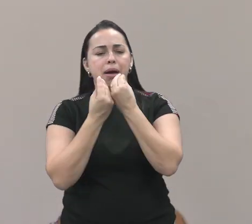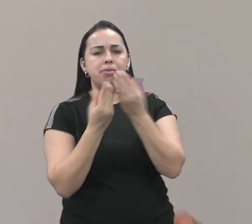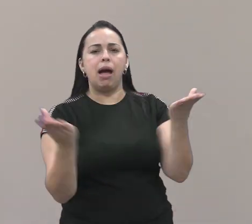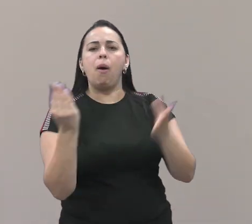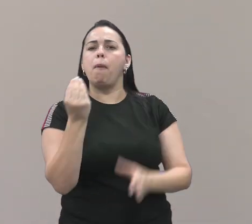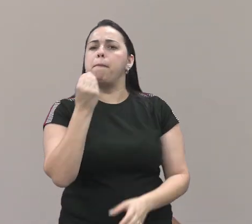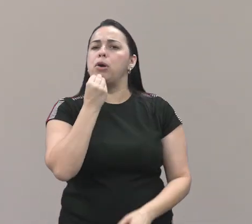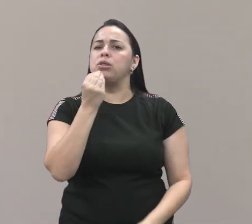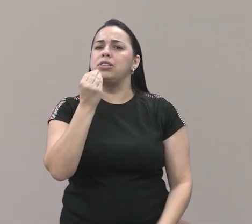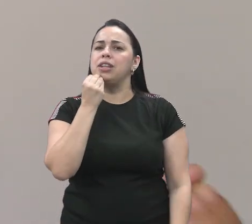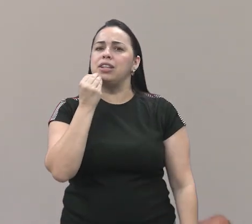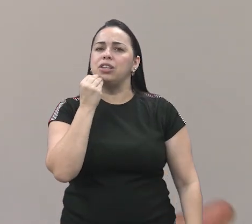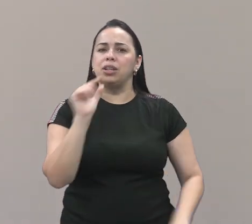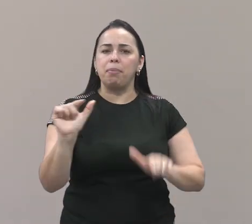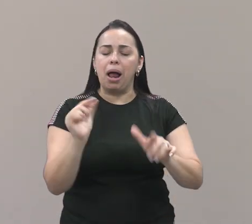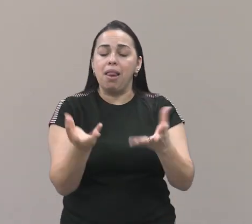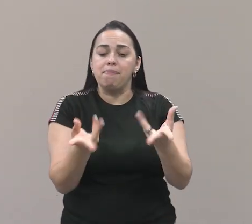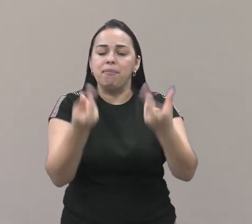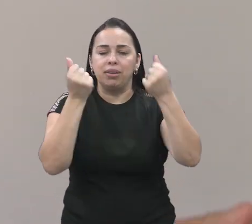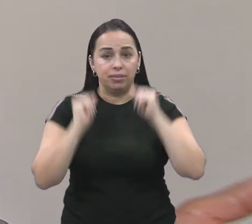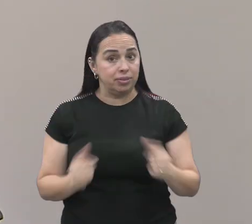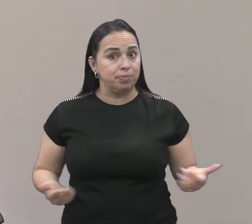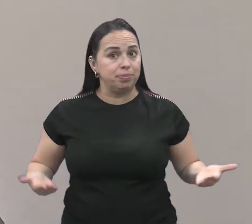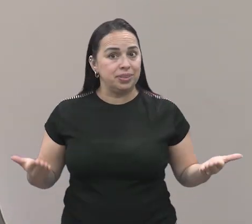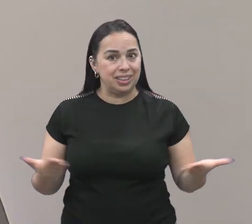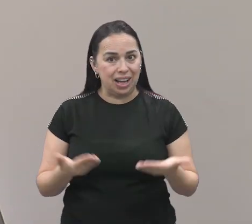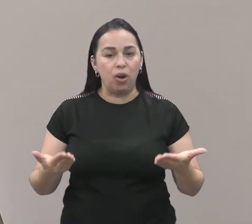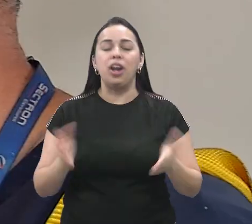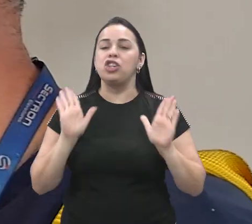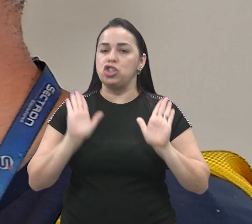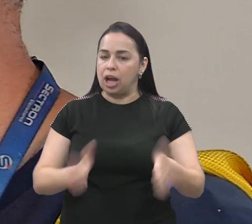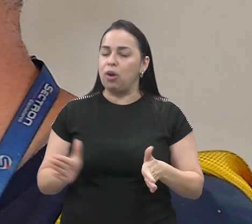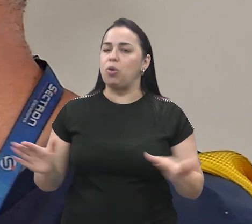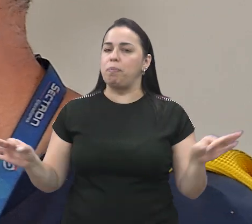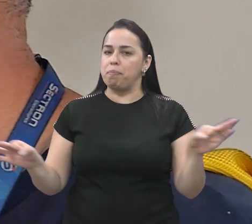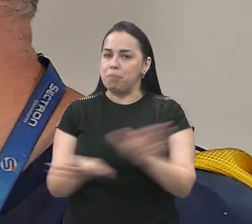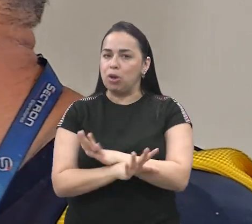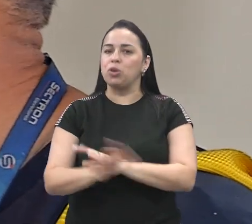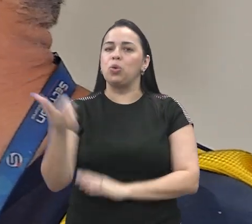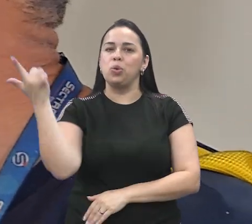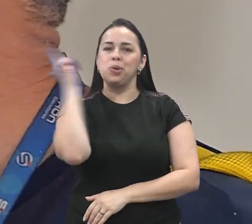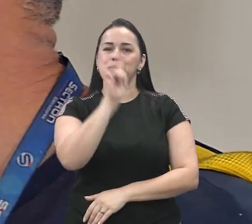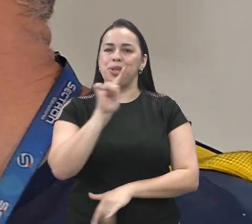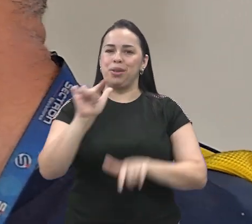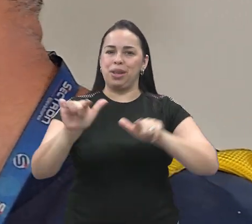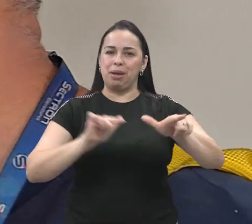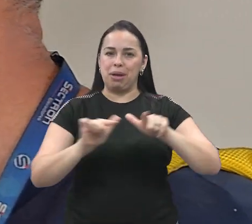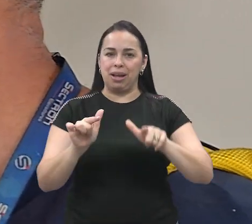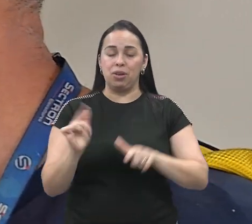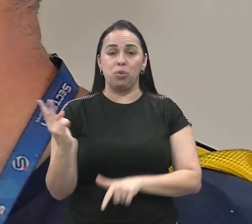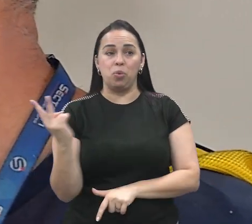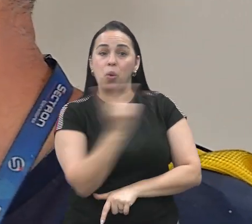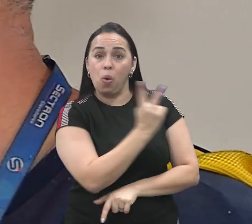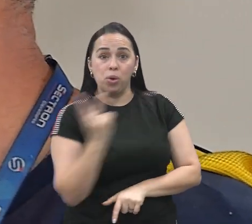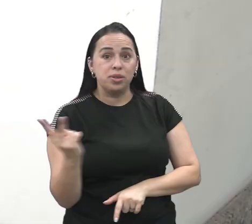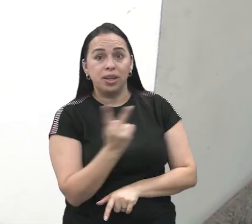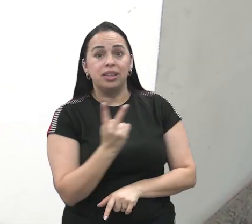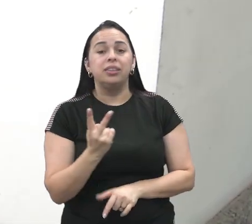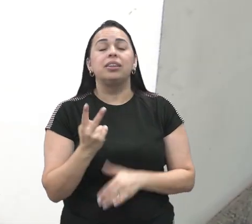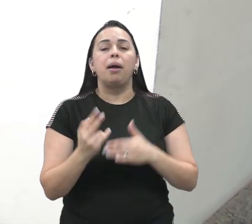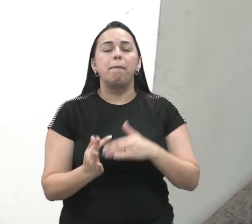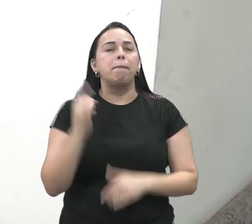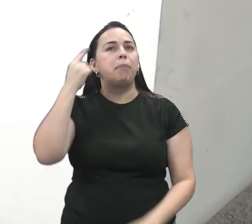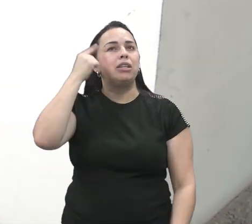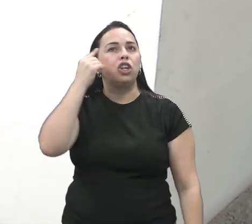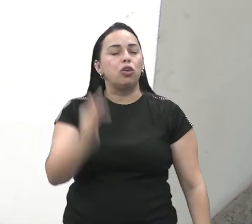para criar técnicos de elevadores com excelência. E agora, já recolocados no mercado de trabalho,